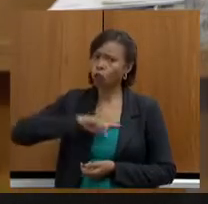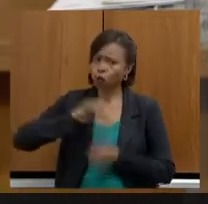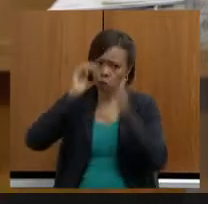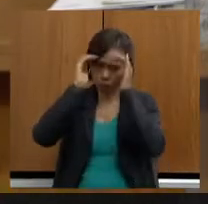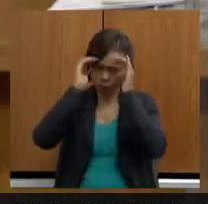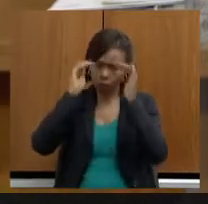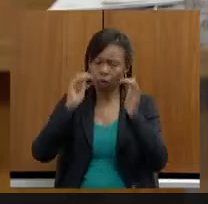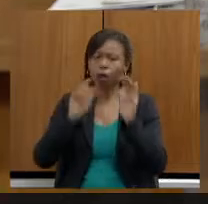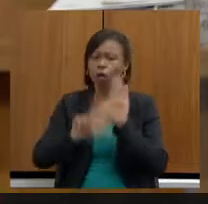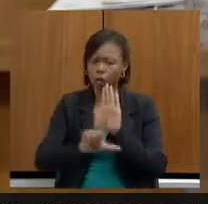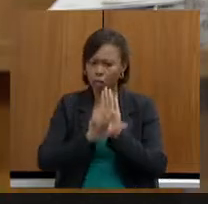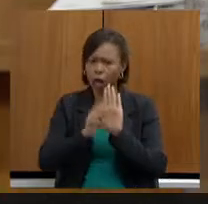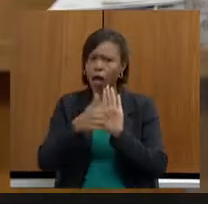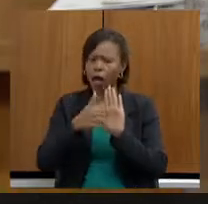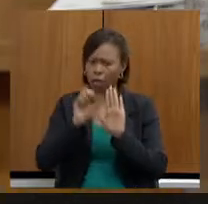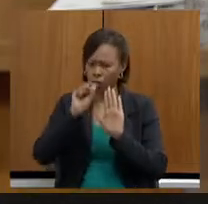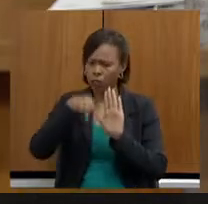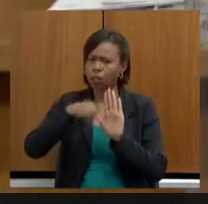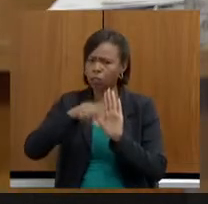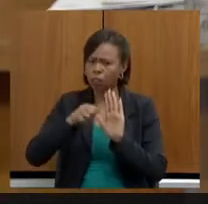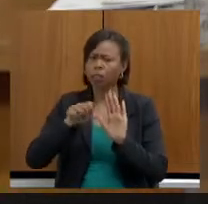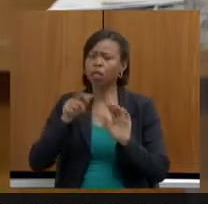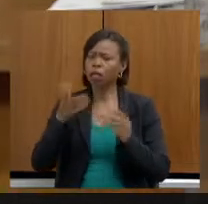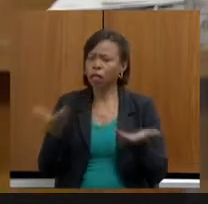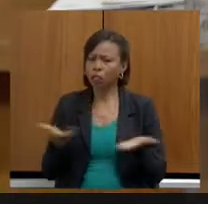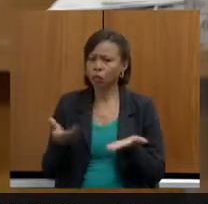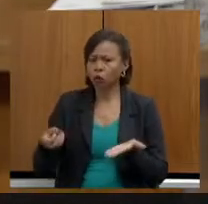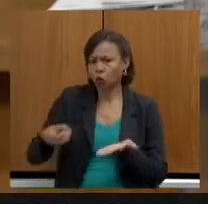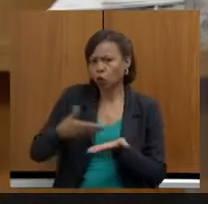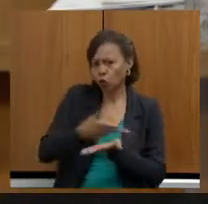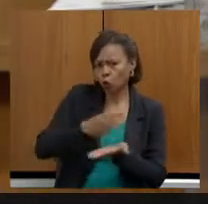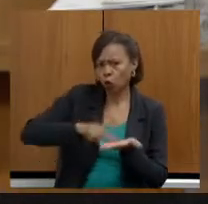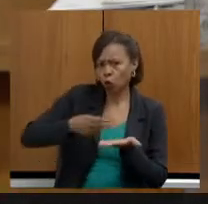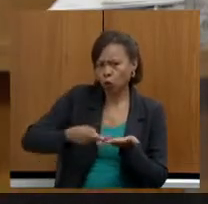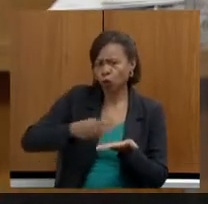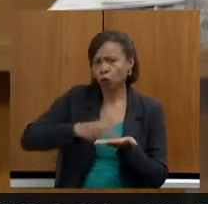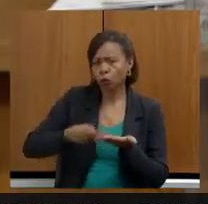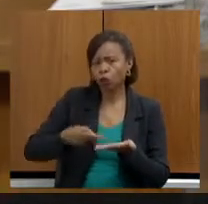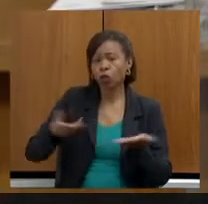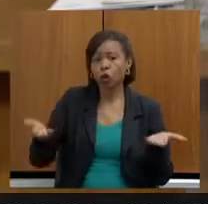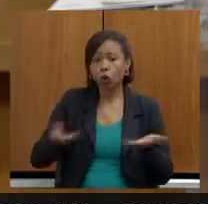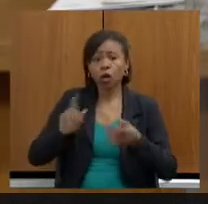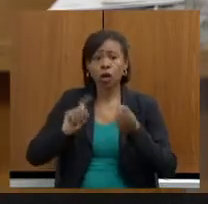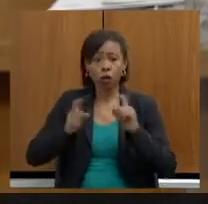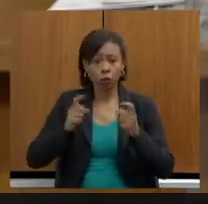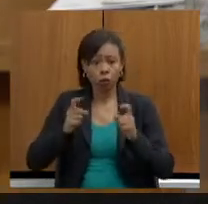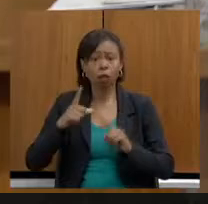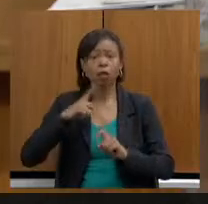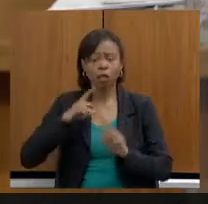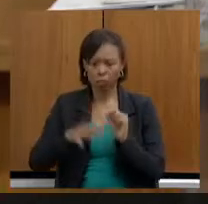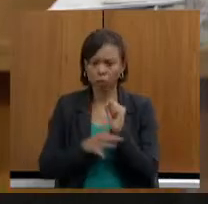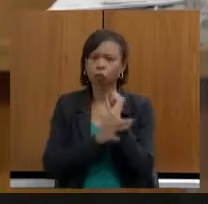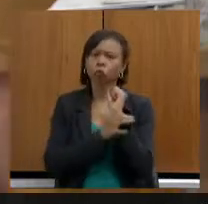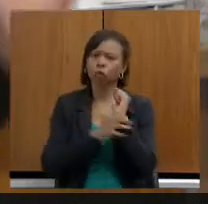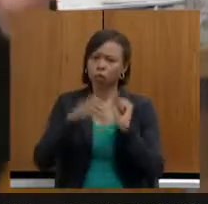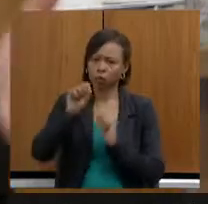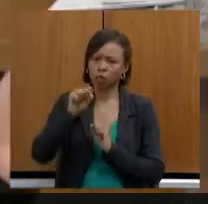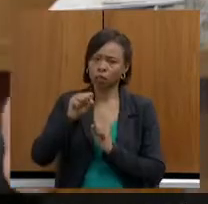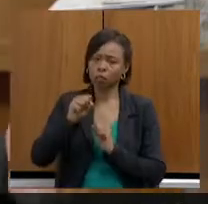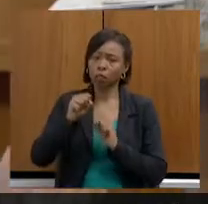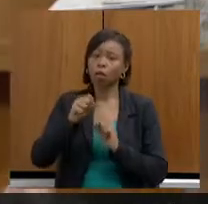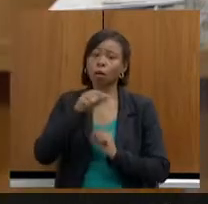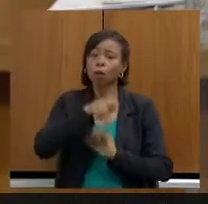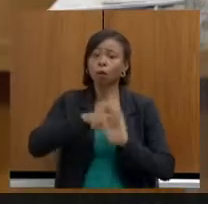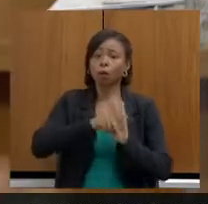determinado juridicamente hoje o deputado com essa atualização do do real de hoje a gente tem essa segurança né a